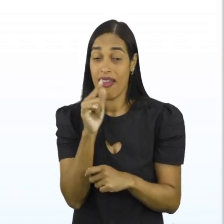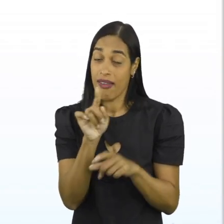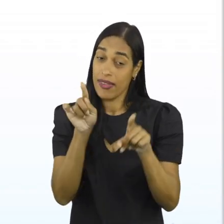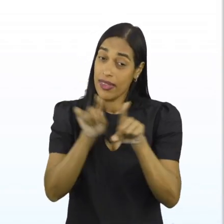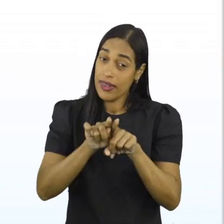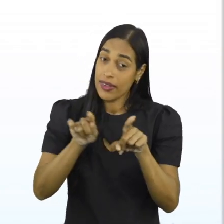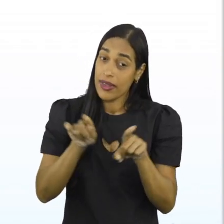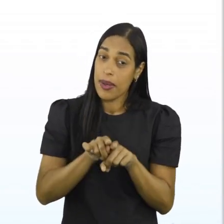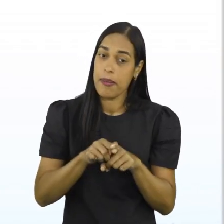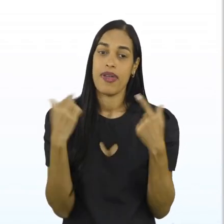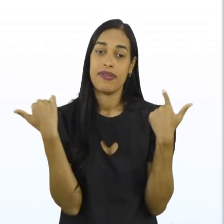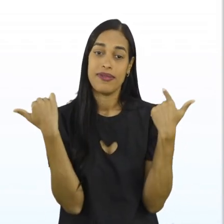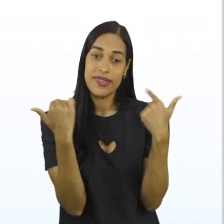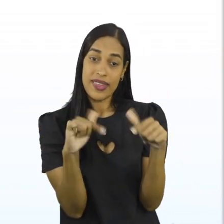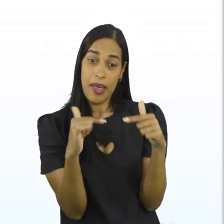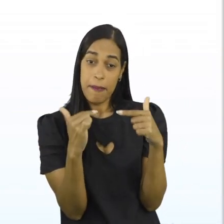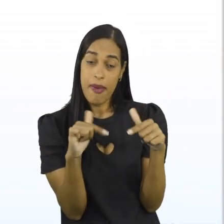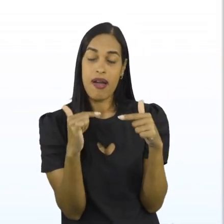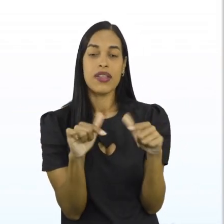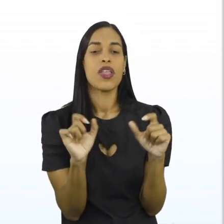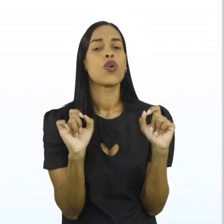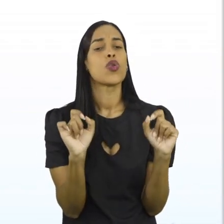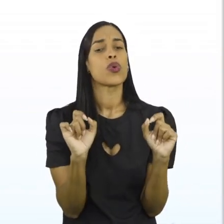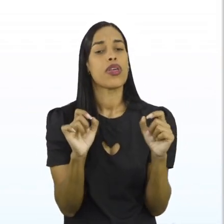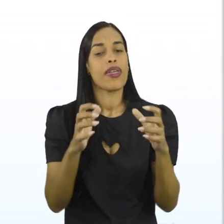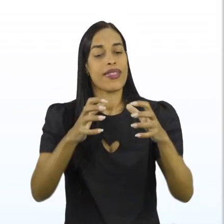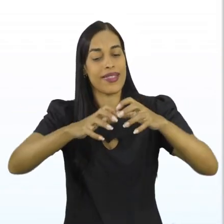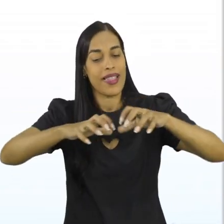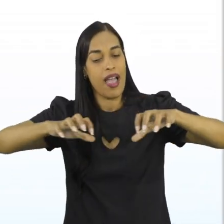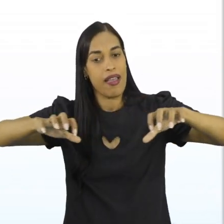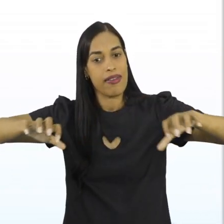na degradação, que é a quebra, tá?